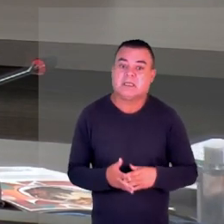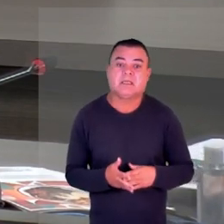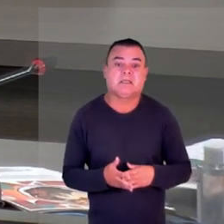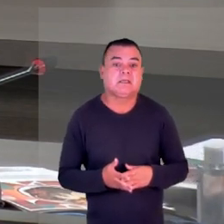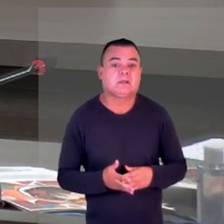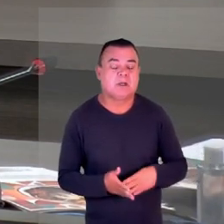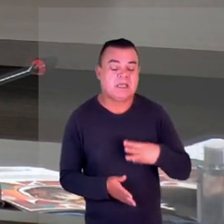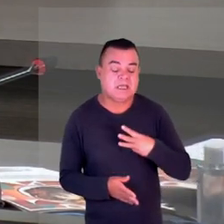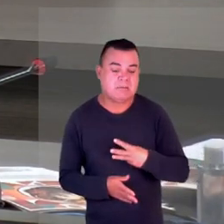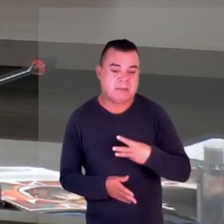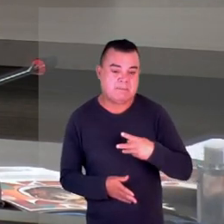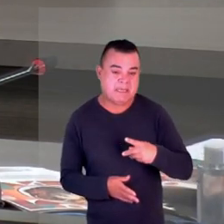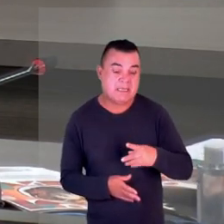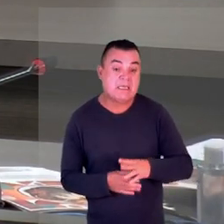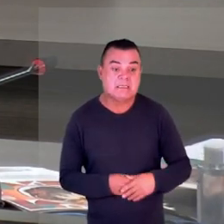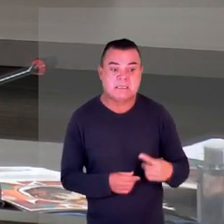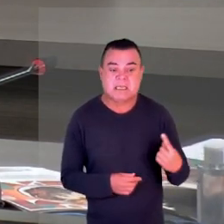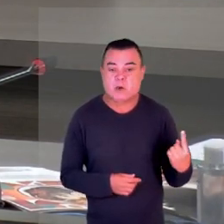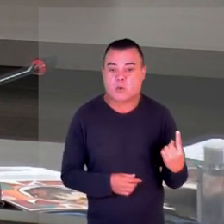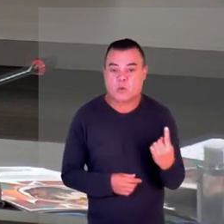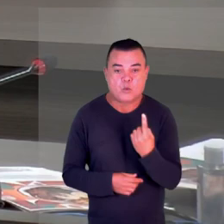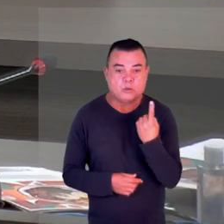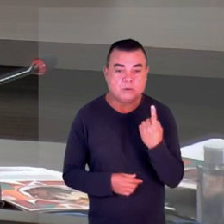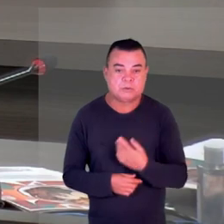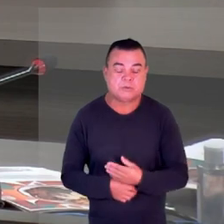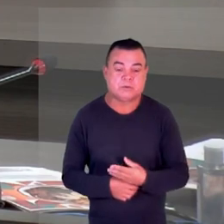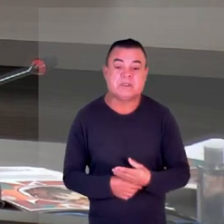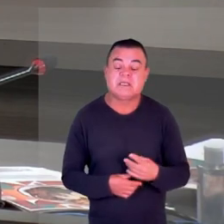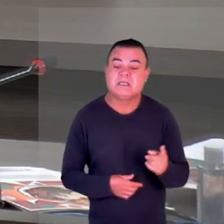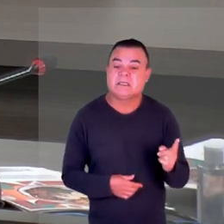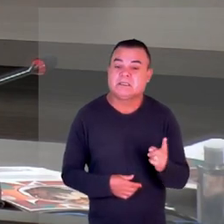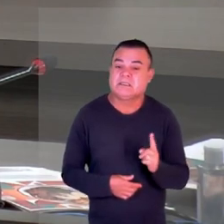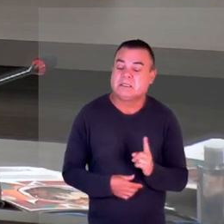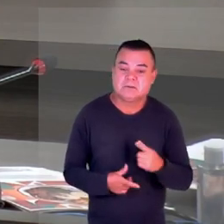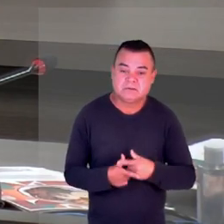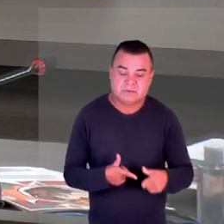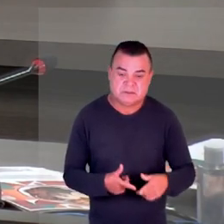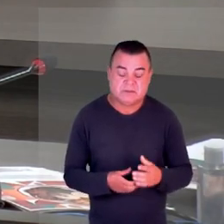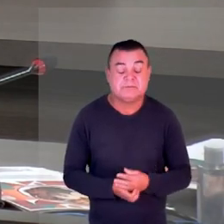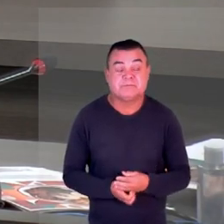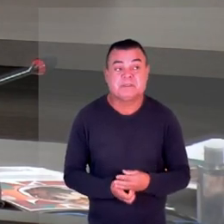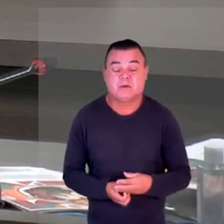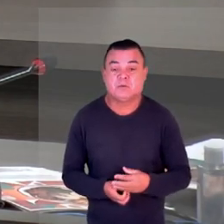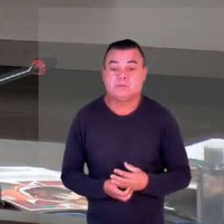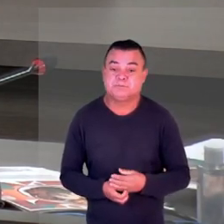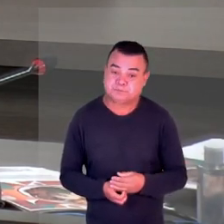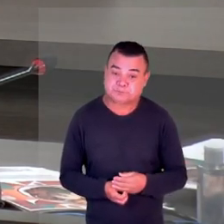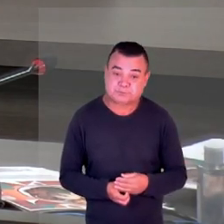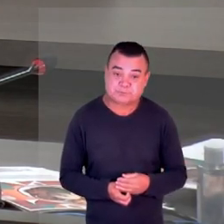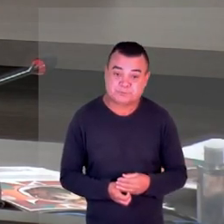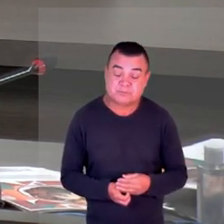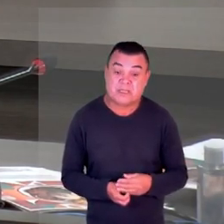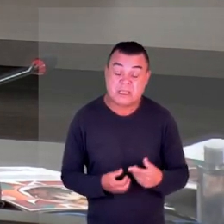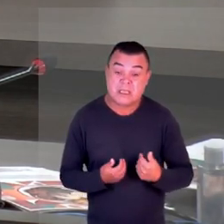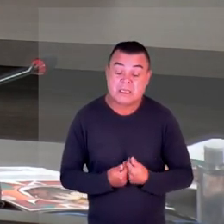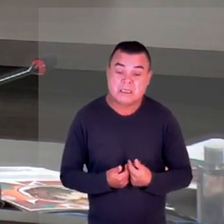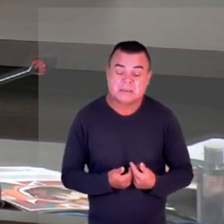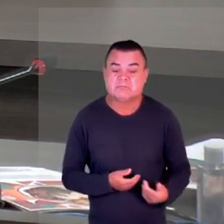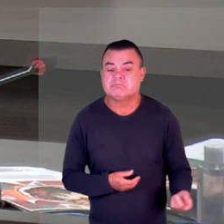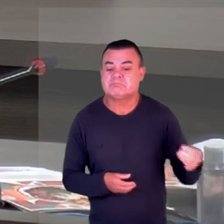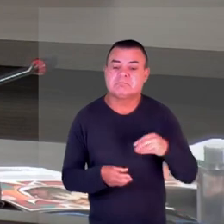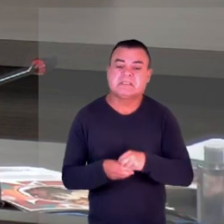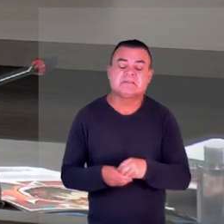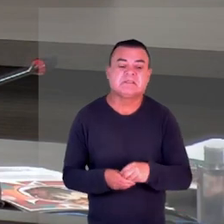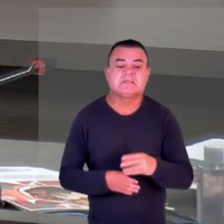essa limitação ainda mais em temas sensíveis como a fome como essas ações eh importantes